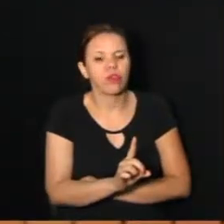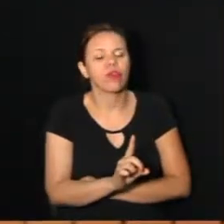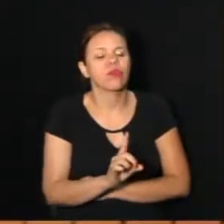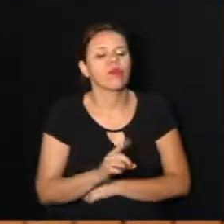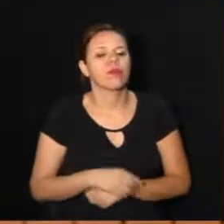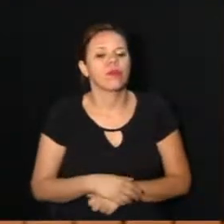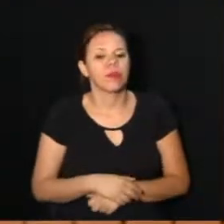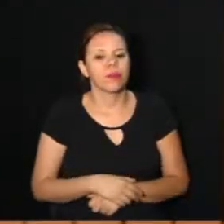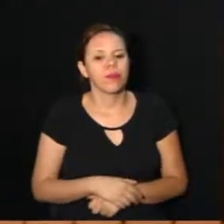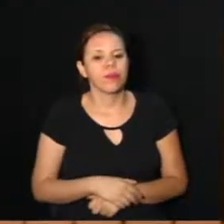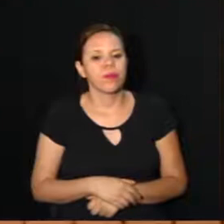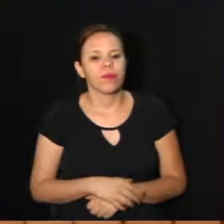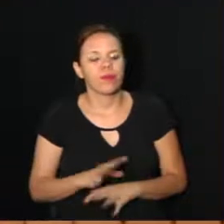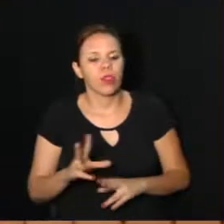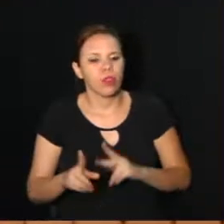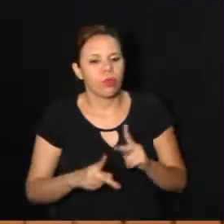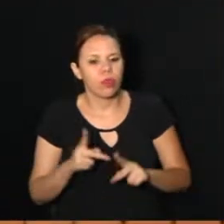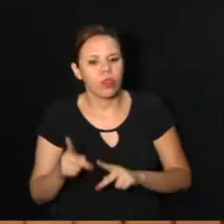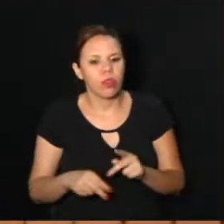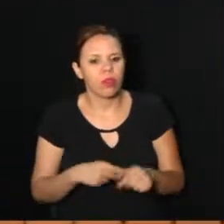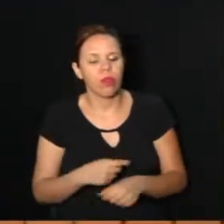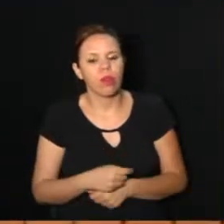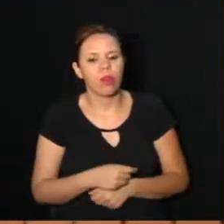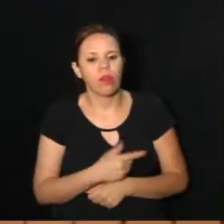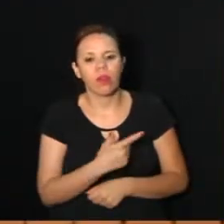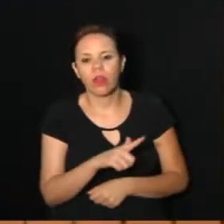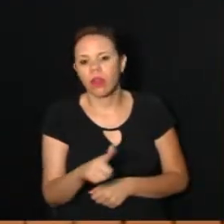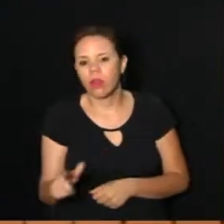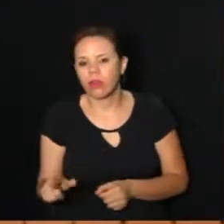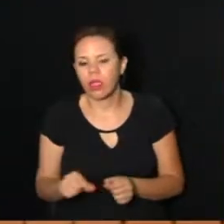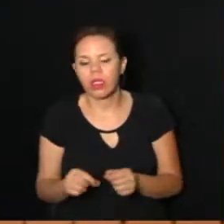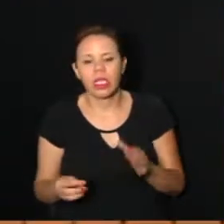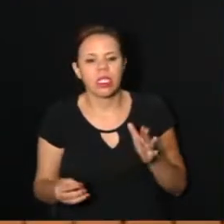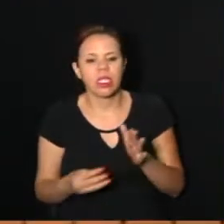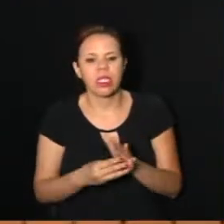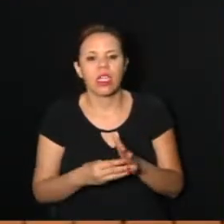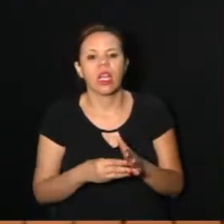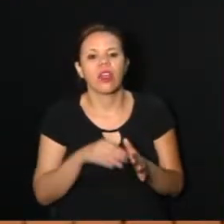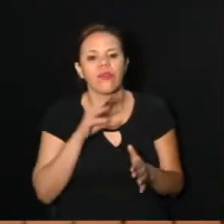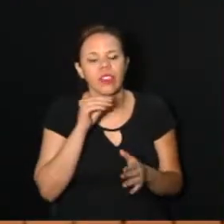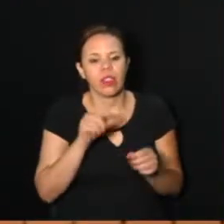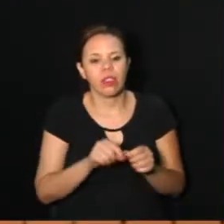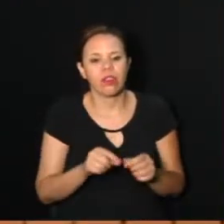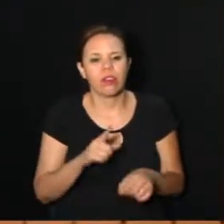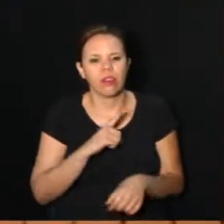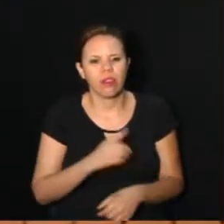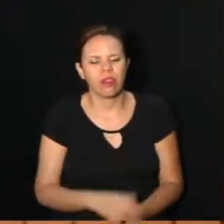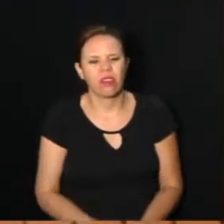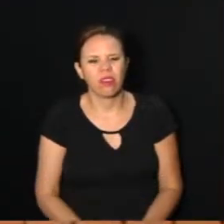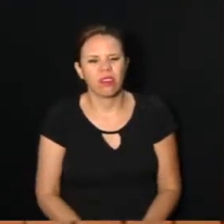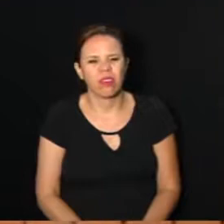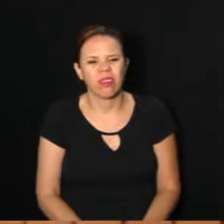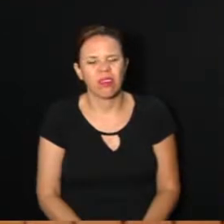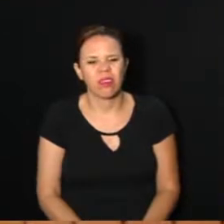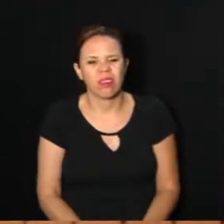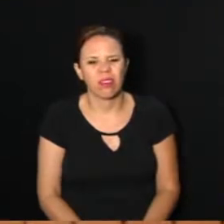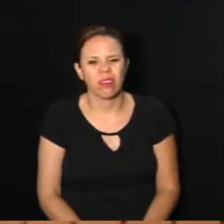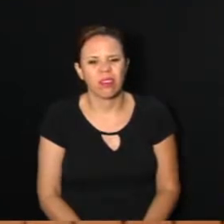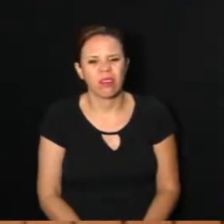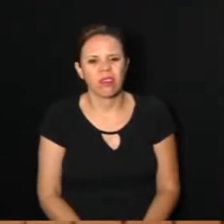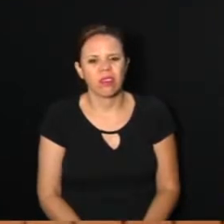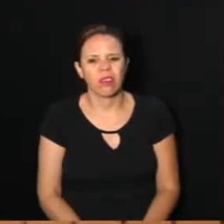toda pessoal, não tem terceirizado nenhum. E nós tínhamos também a contenção financeira. Então,